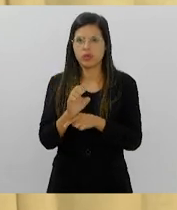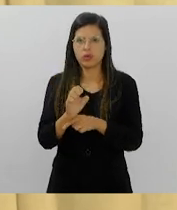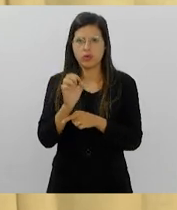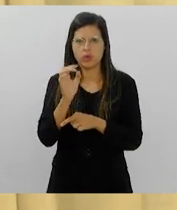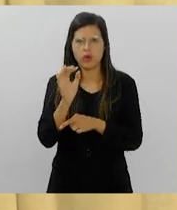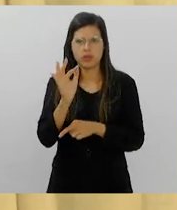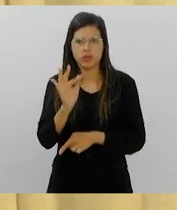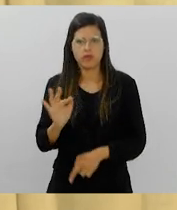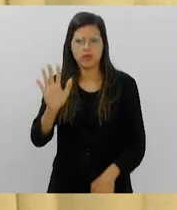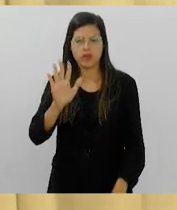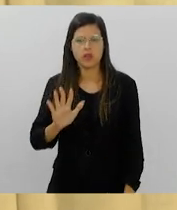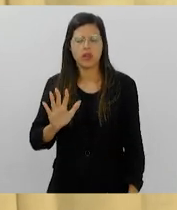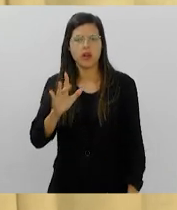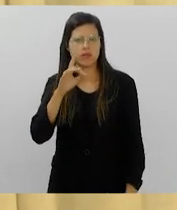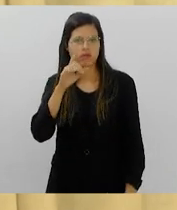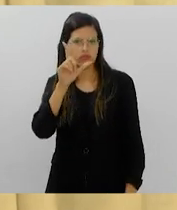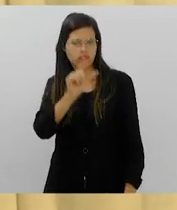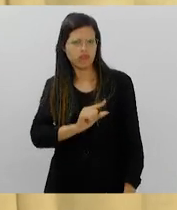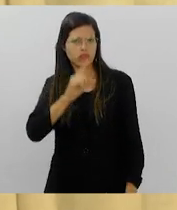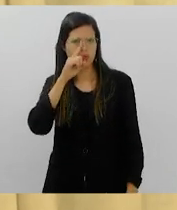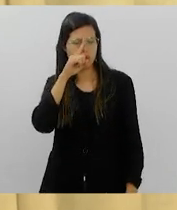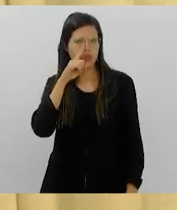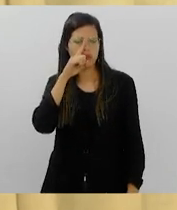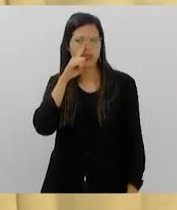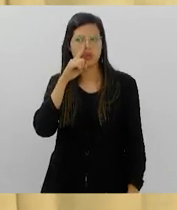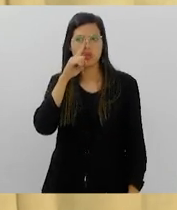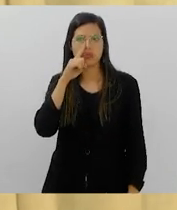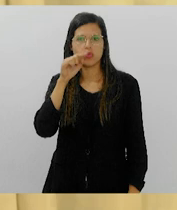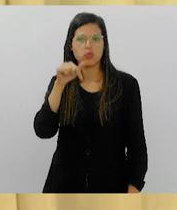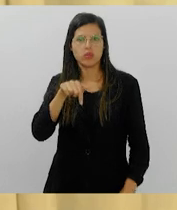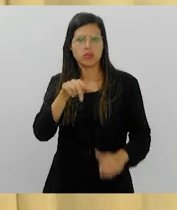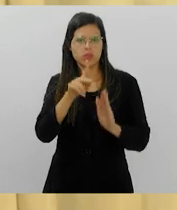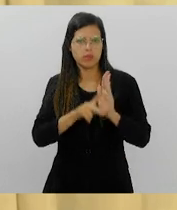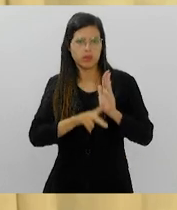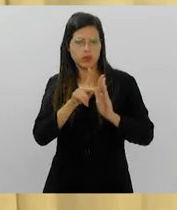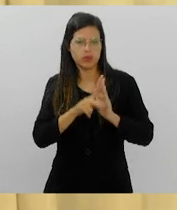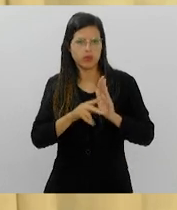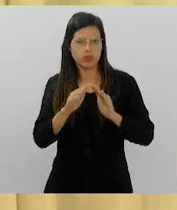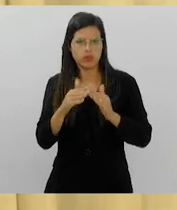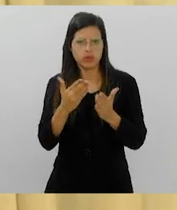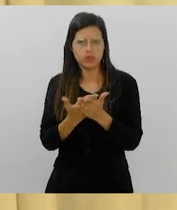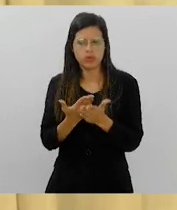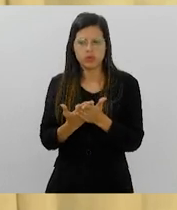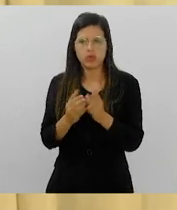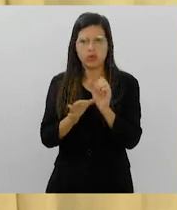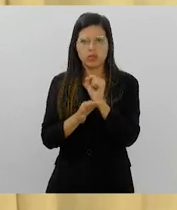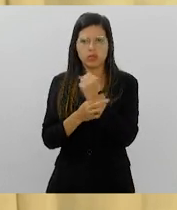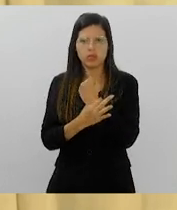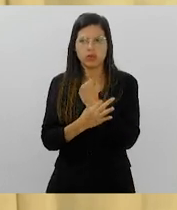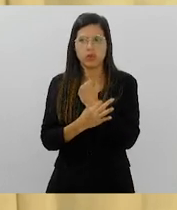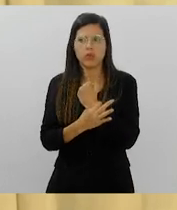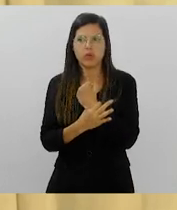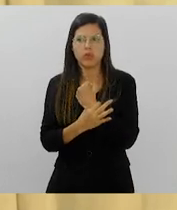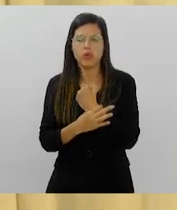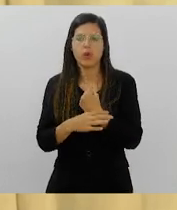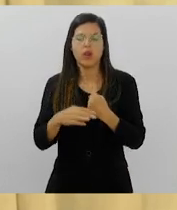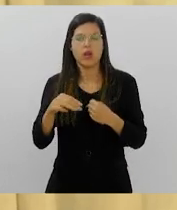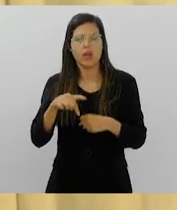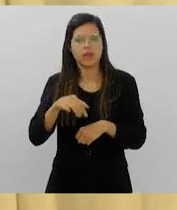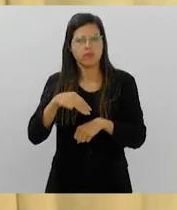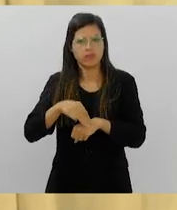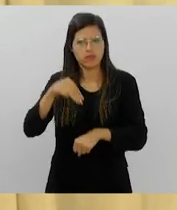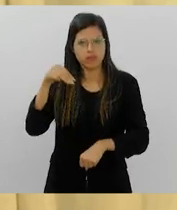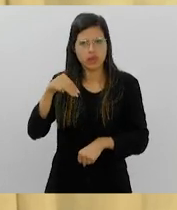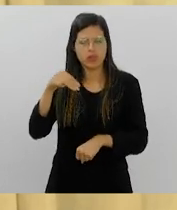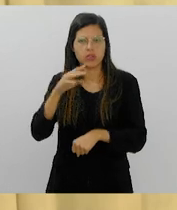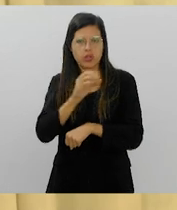do risco em ambiente escolar no âmbito desse mesmo projeto Escola Segura. Mestre em Criminologia, doutorando em Políticas Humanitárias,